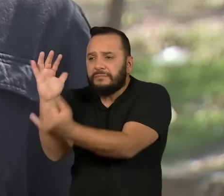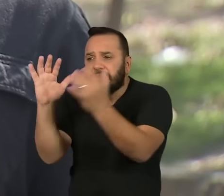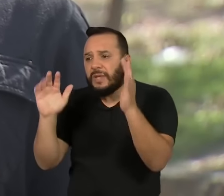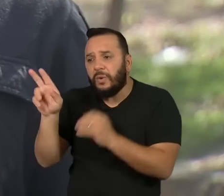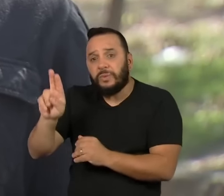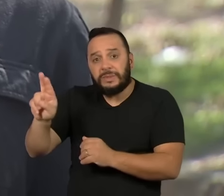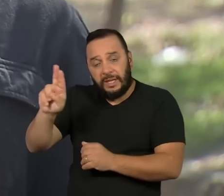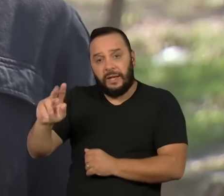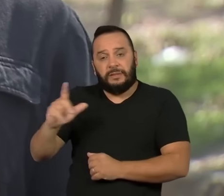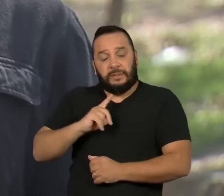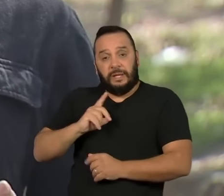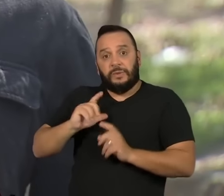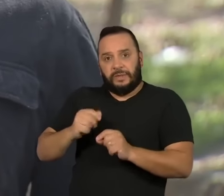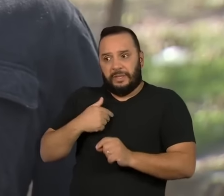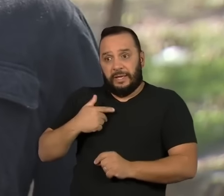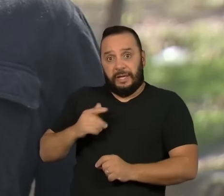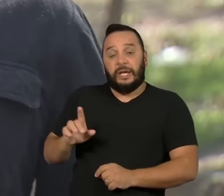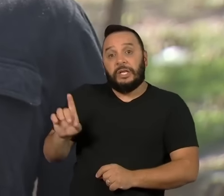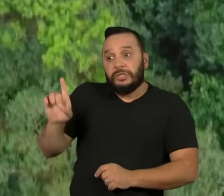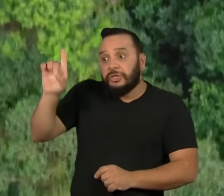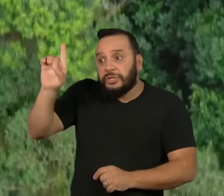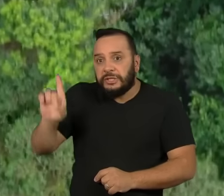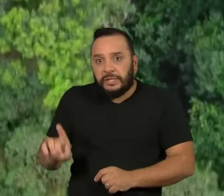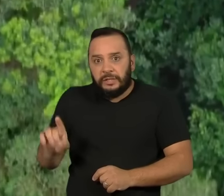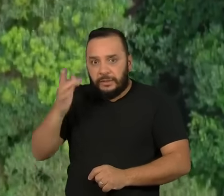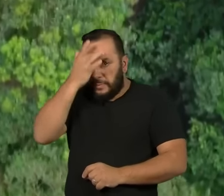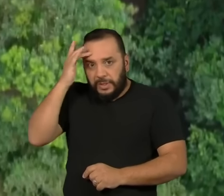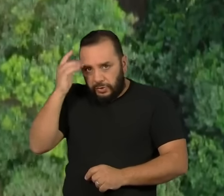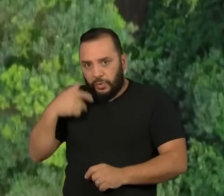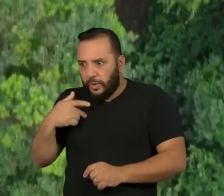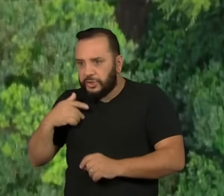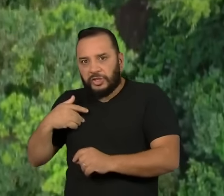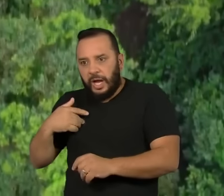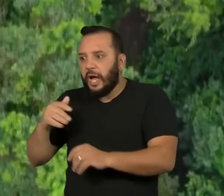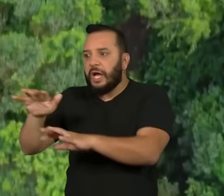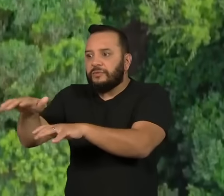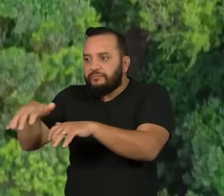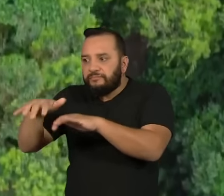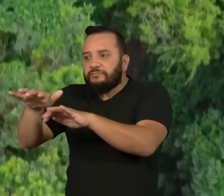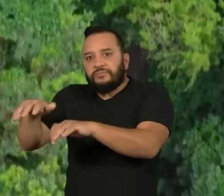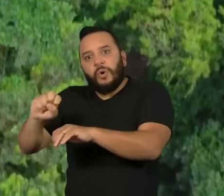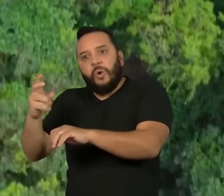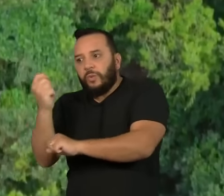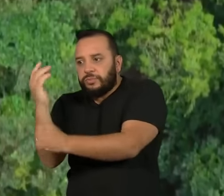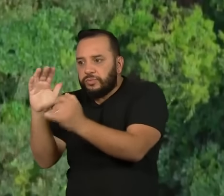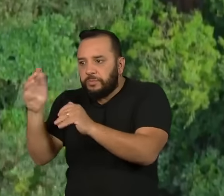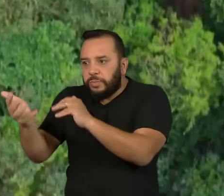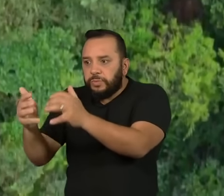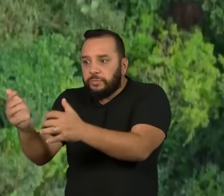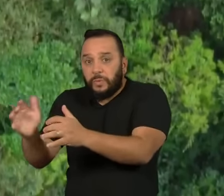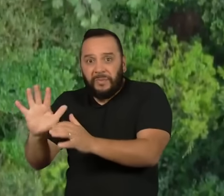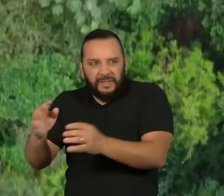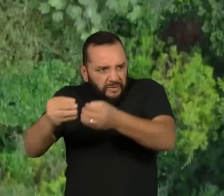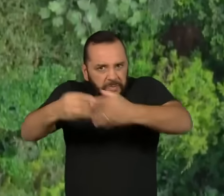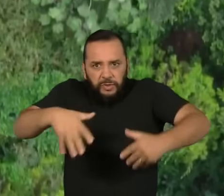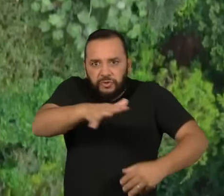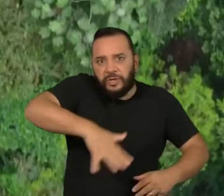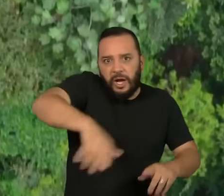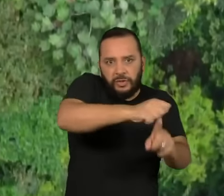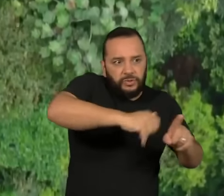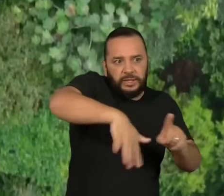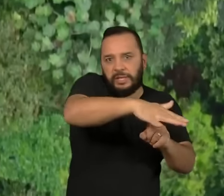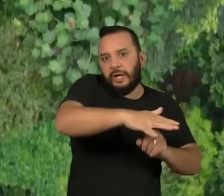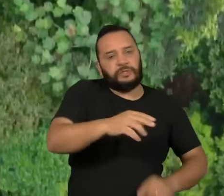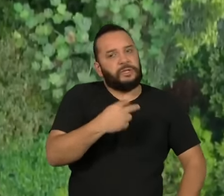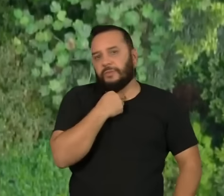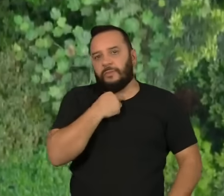é exatamente no direito coletivo. É através dessa legislação que a gente garante, por exemplo, que nós vamos ter um meio